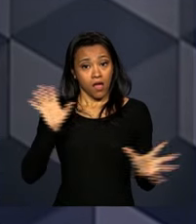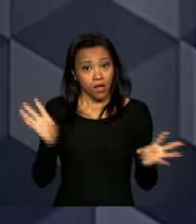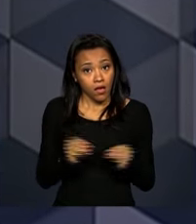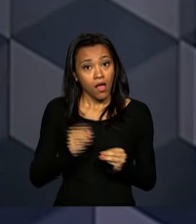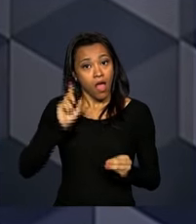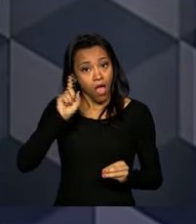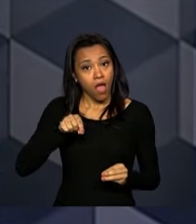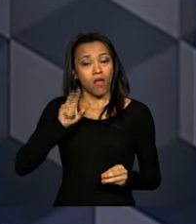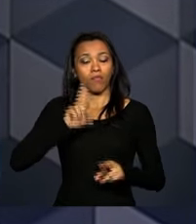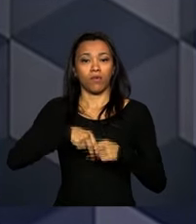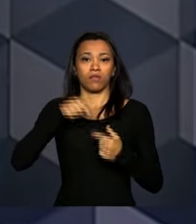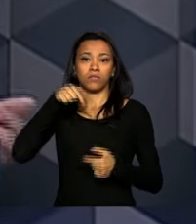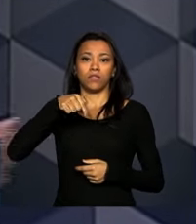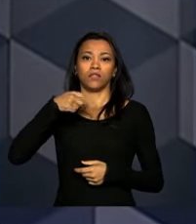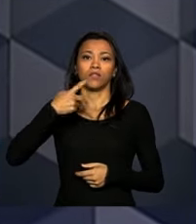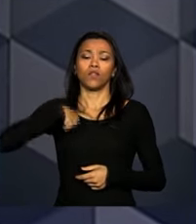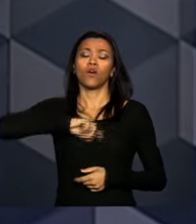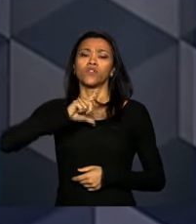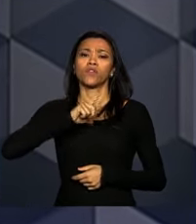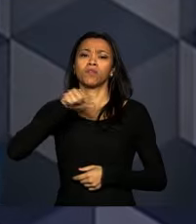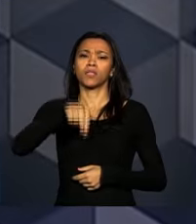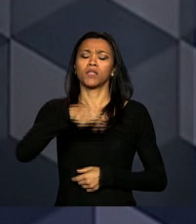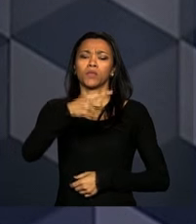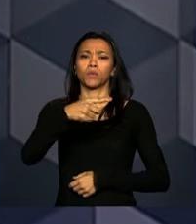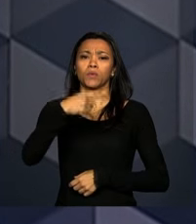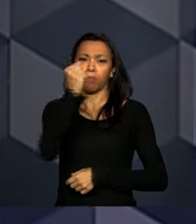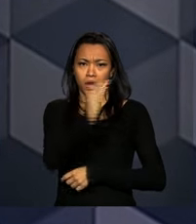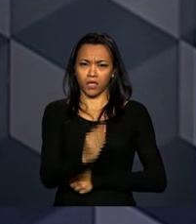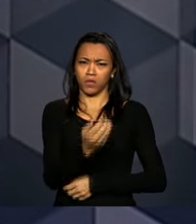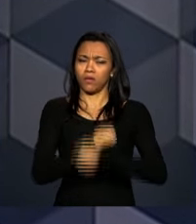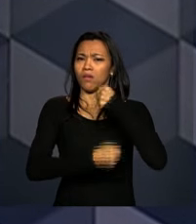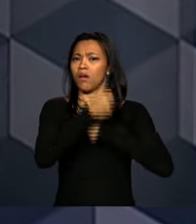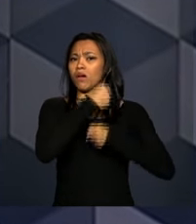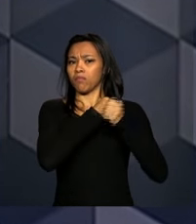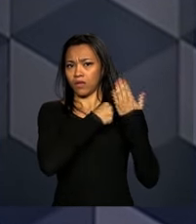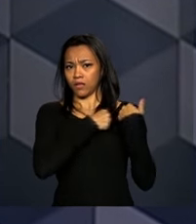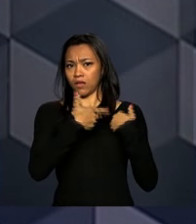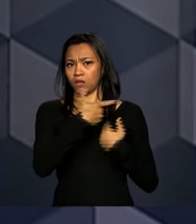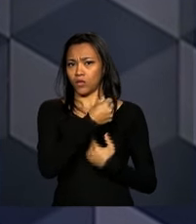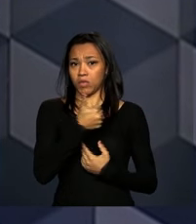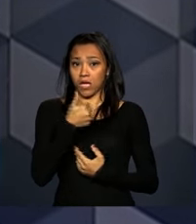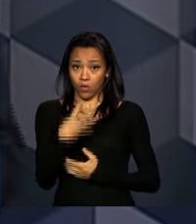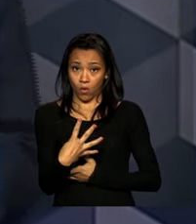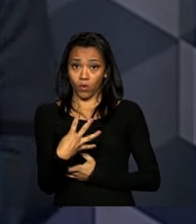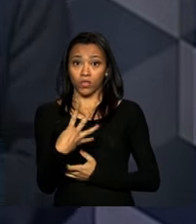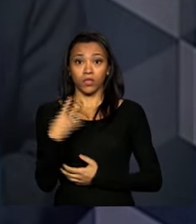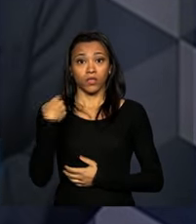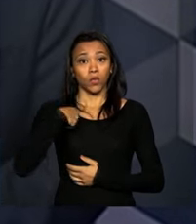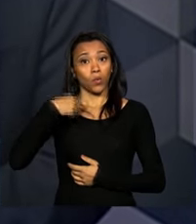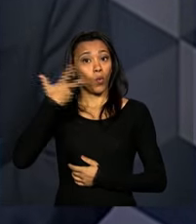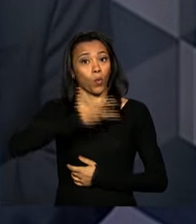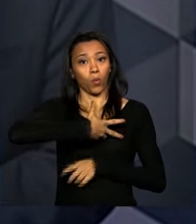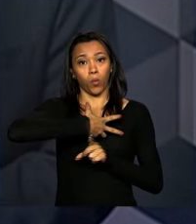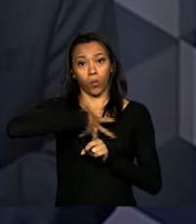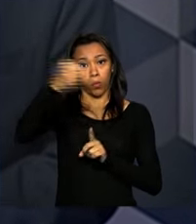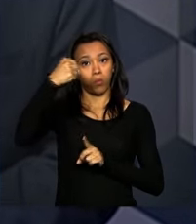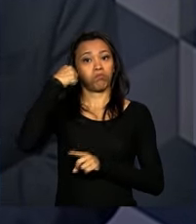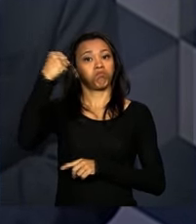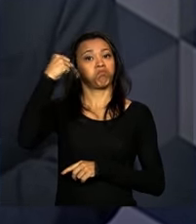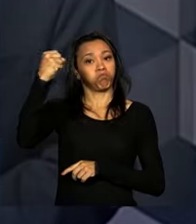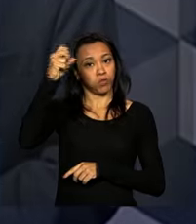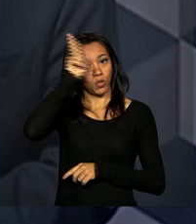que nós tivemos no Brasil, no ano passado, em 2014, uma conquista histórica, que